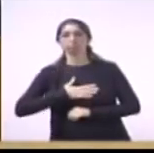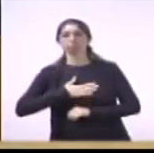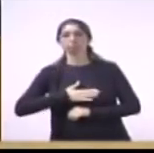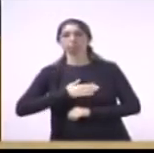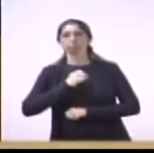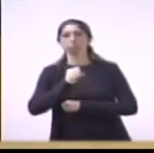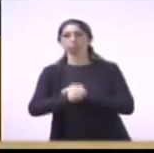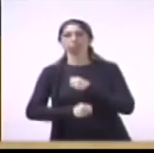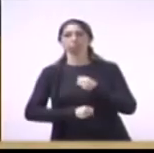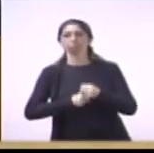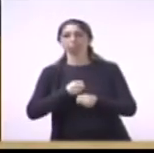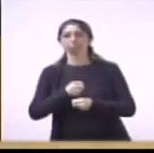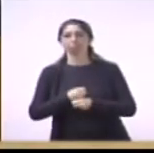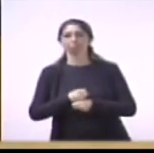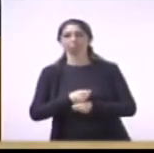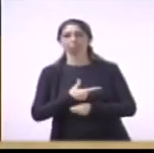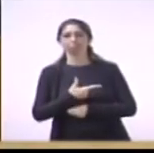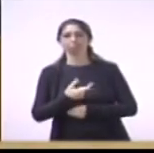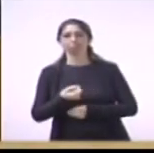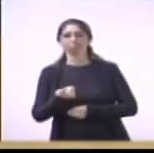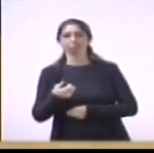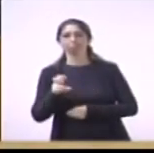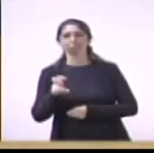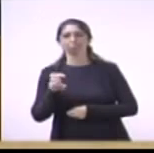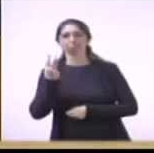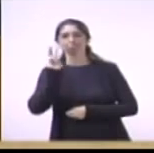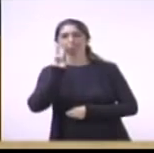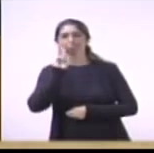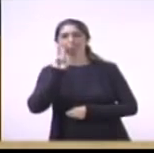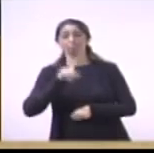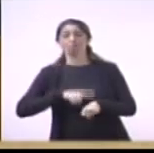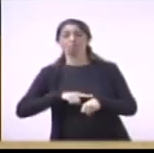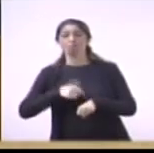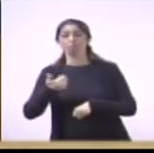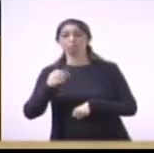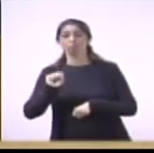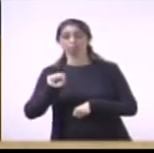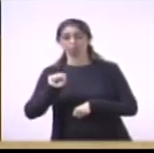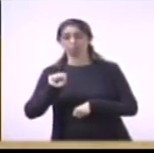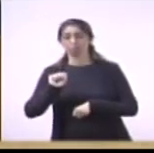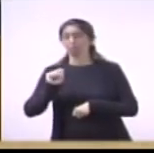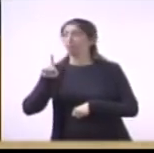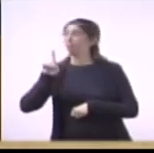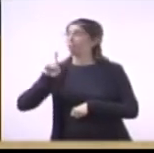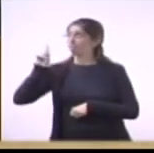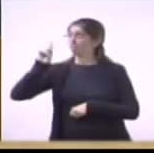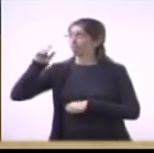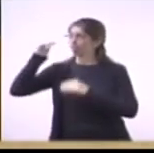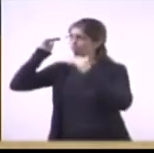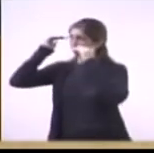de 2015, terça-feira, às 18 horas. Agradecendo pela graça e